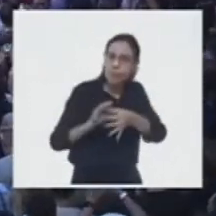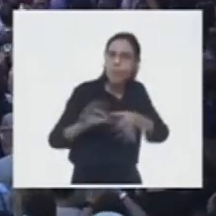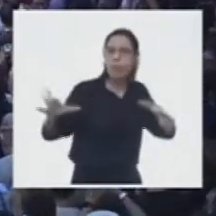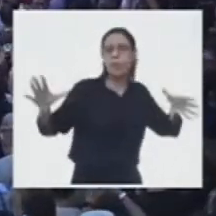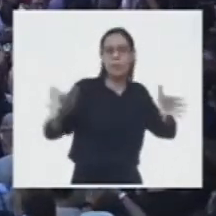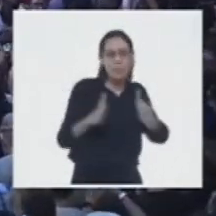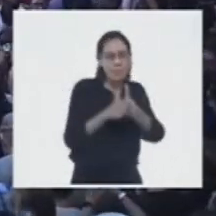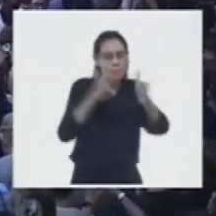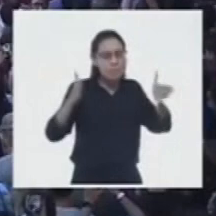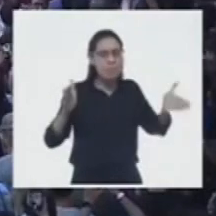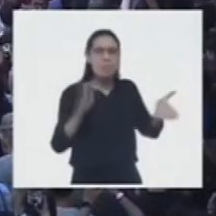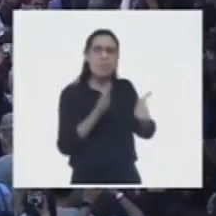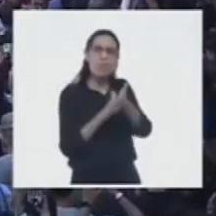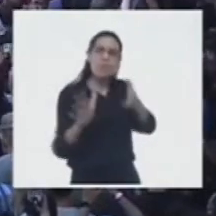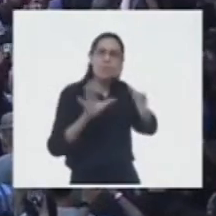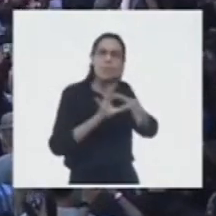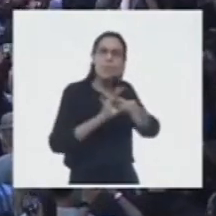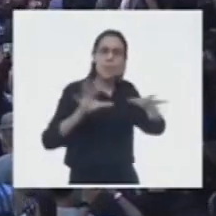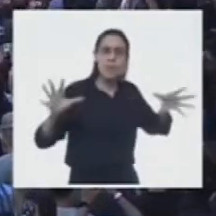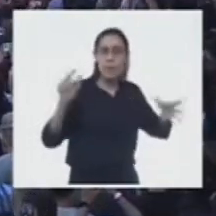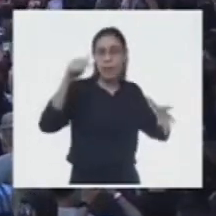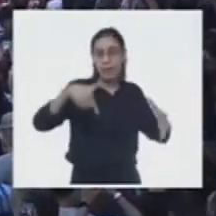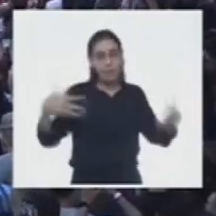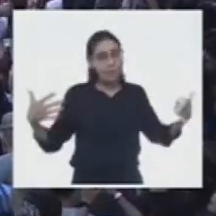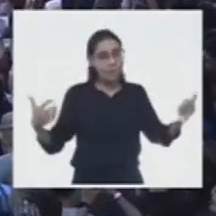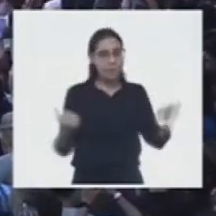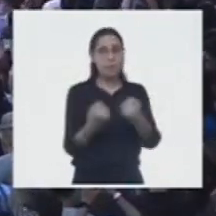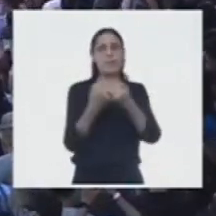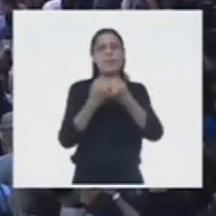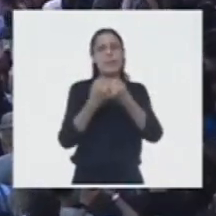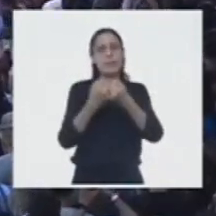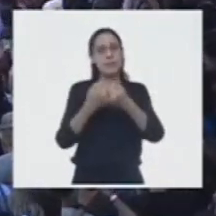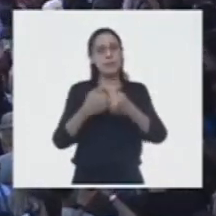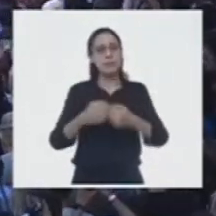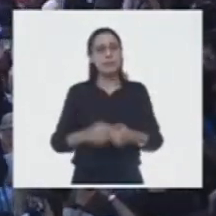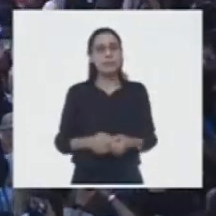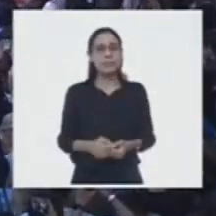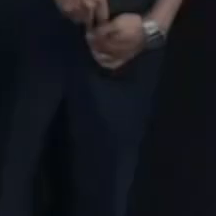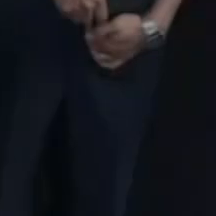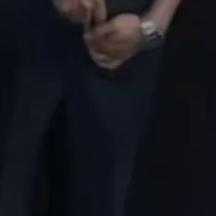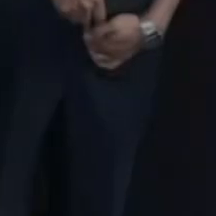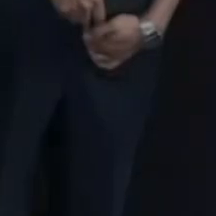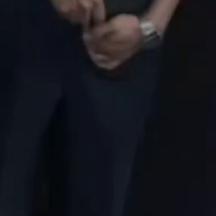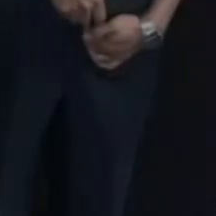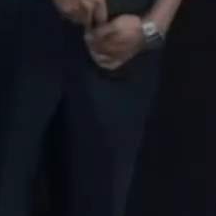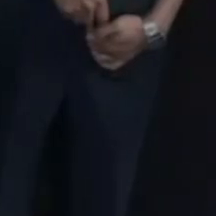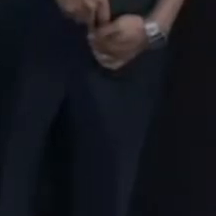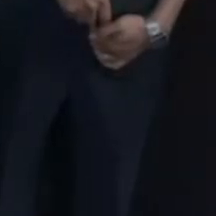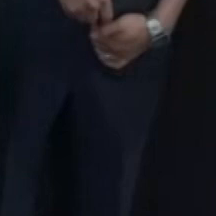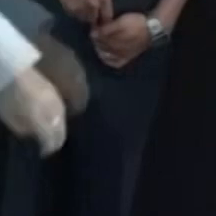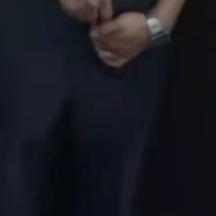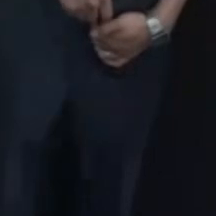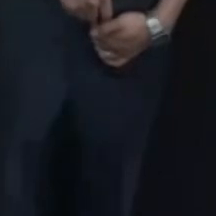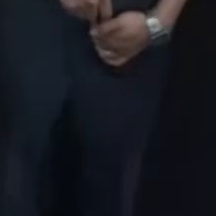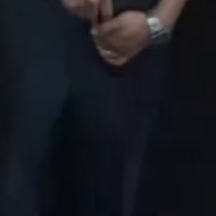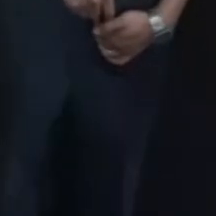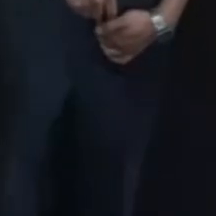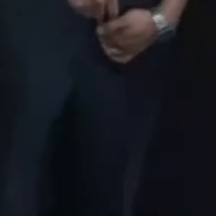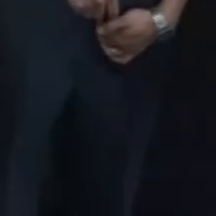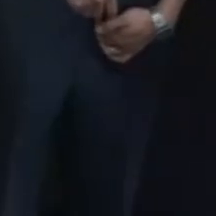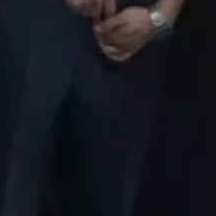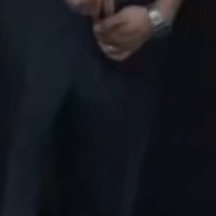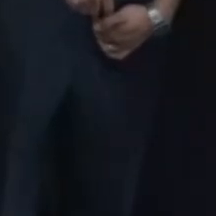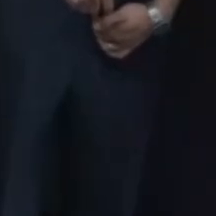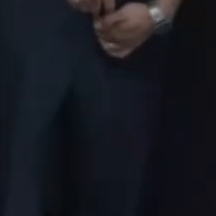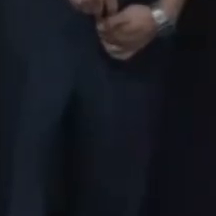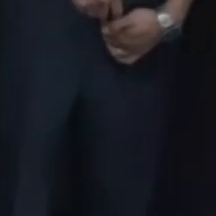ocorreu, a estratégia política dele é de se distanciar do kirchnerismo, que é vinculado à atual